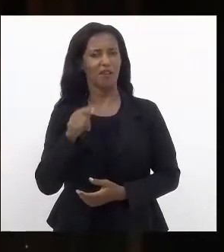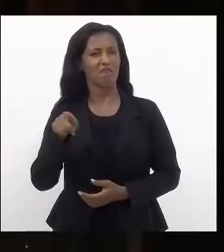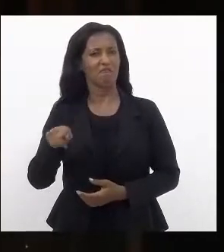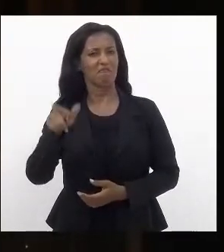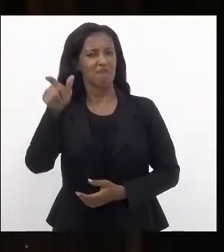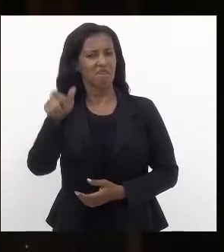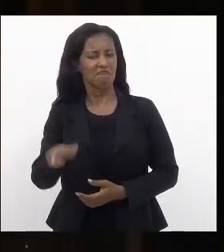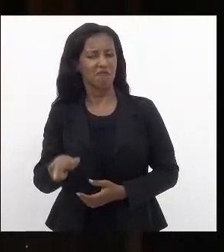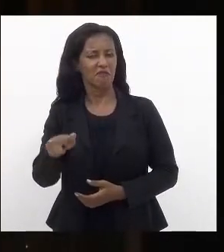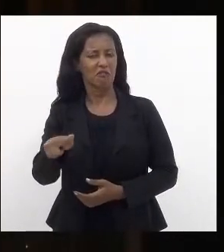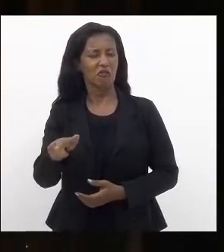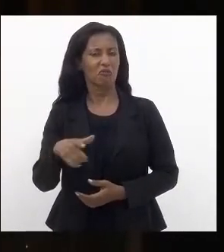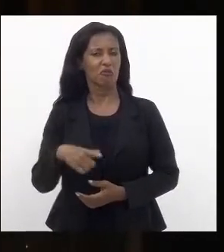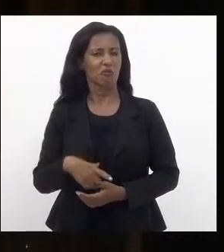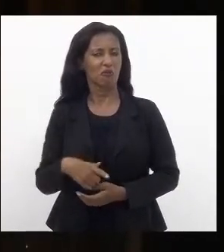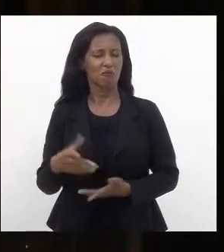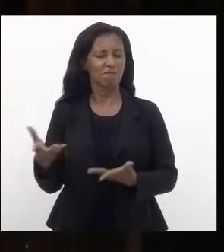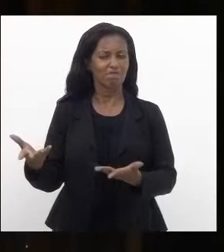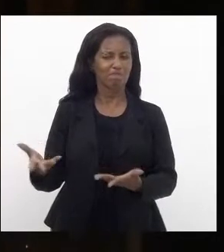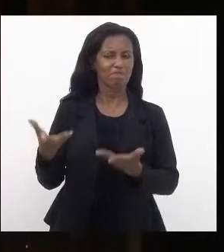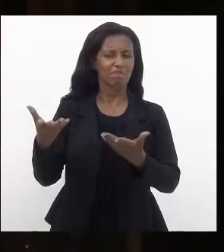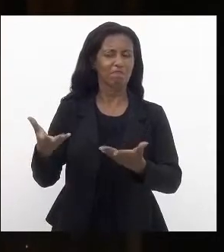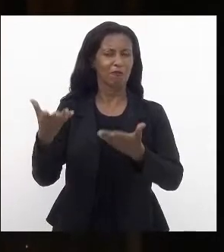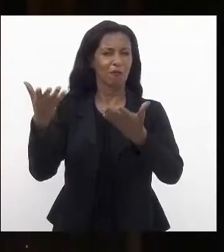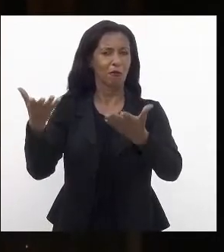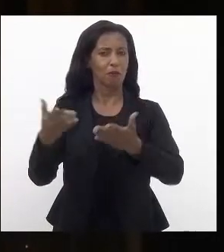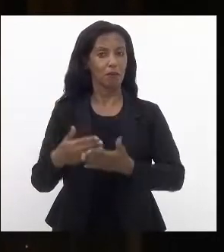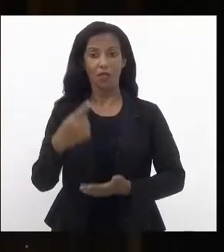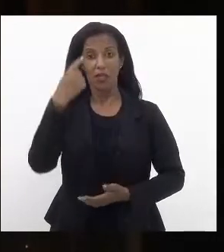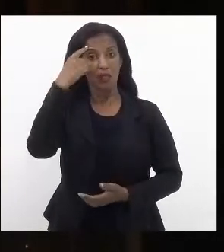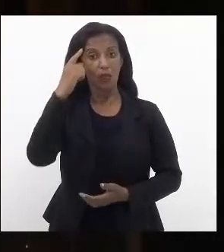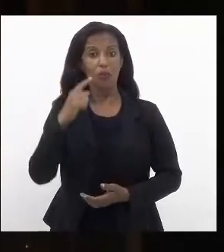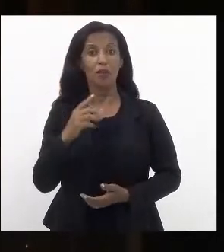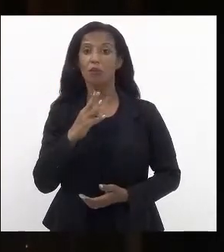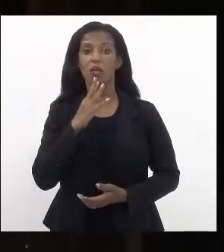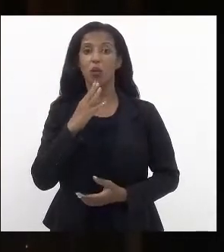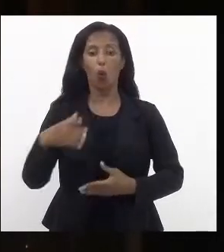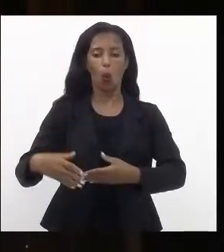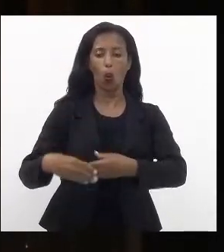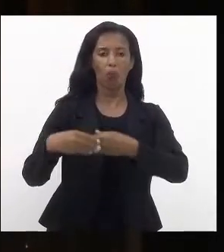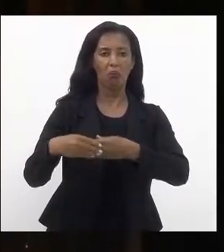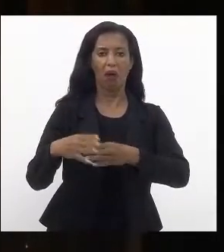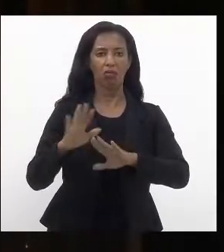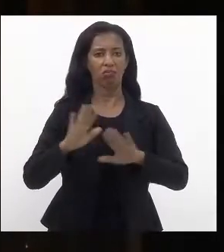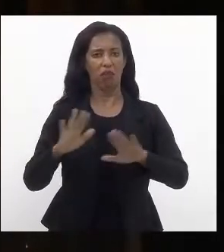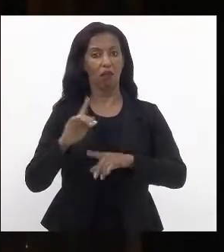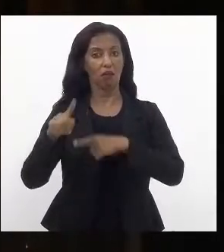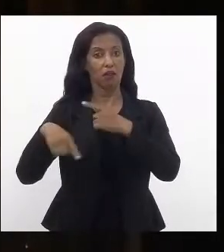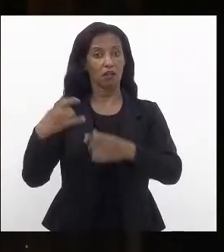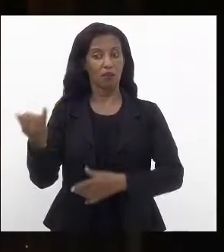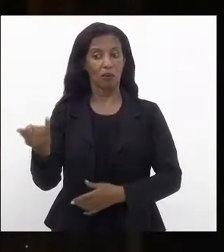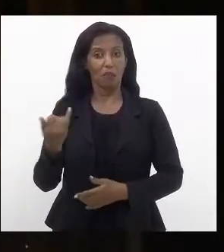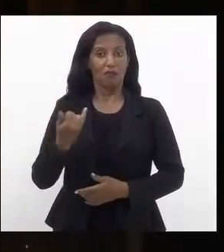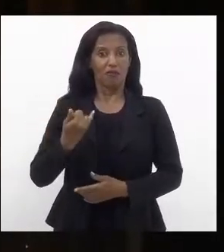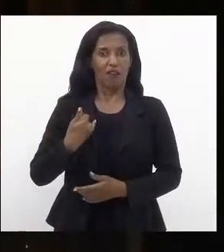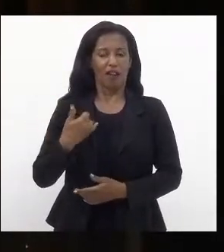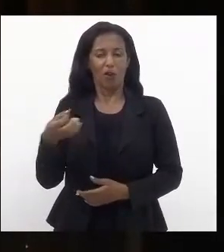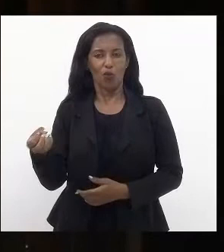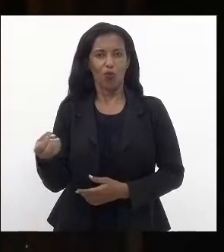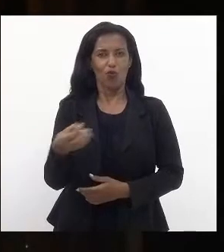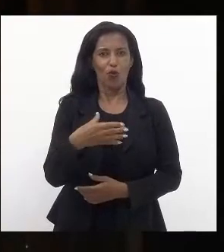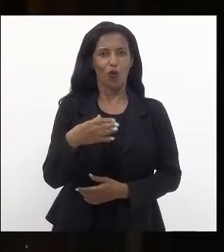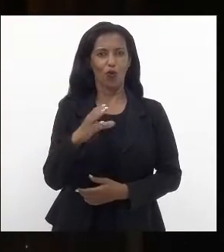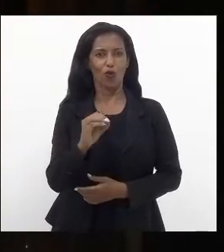tem grandeza, tem nobreza, sem saber, nem sequer tinha cumprimentado. Depois me falaram que era um novo cônsul no Rio de